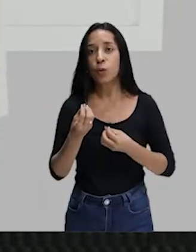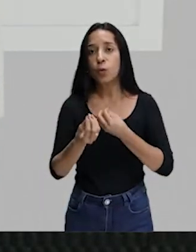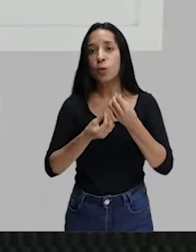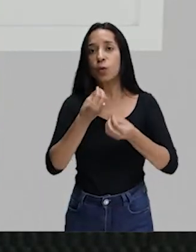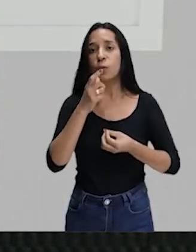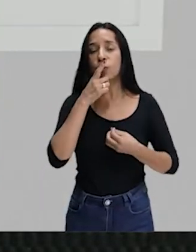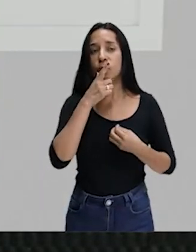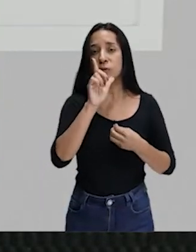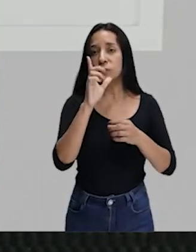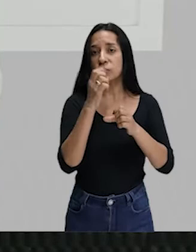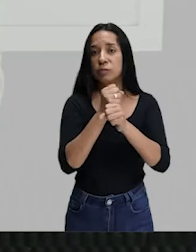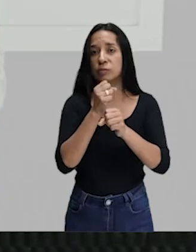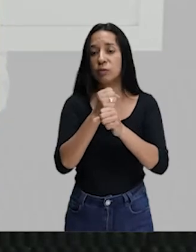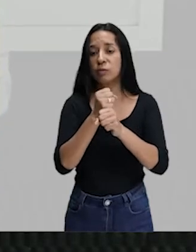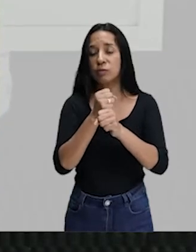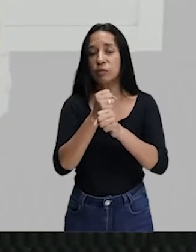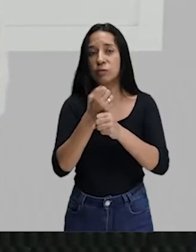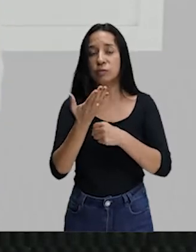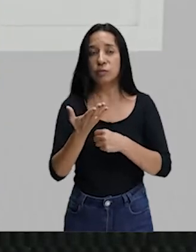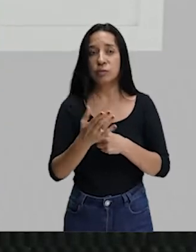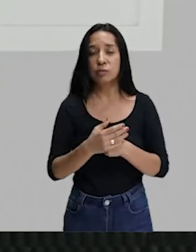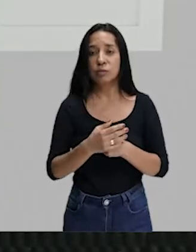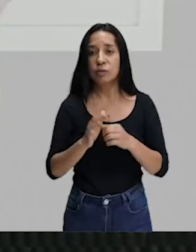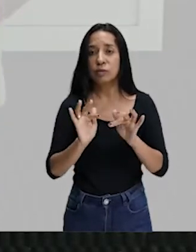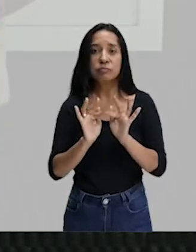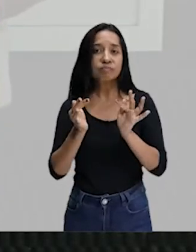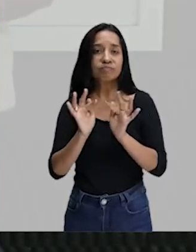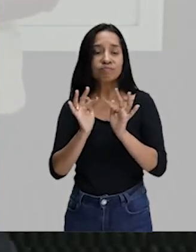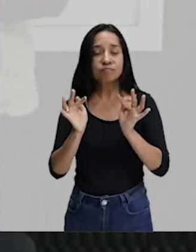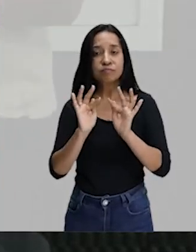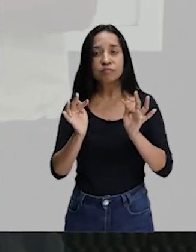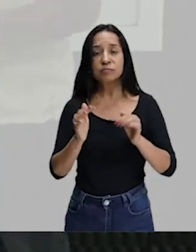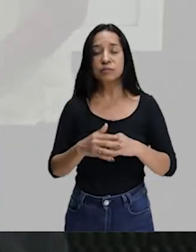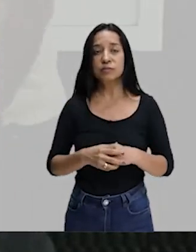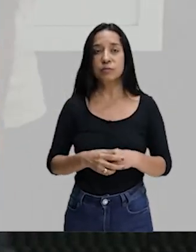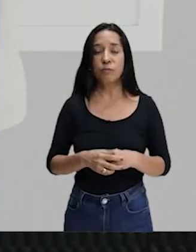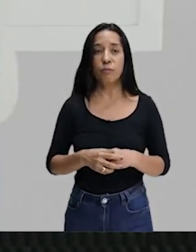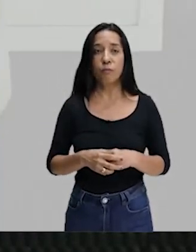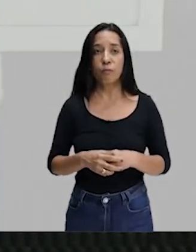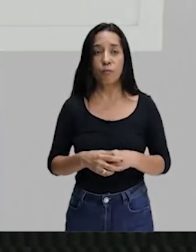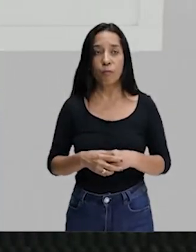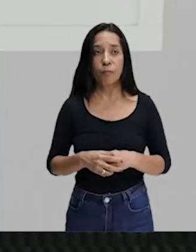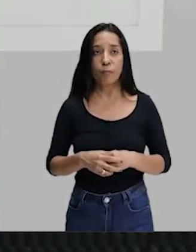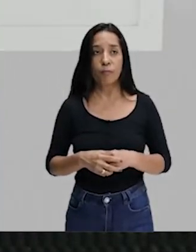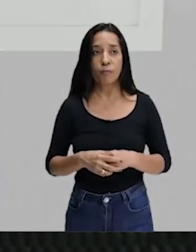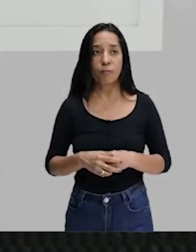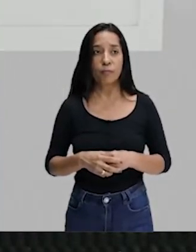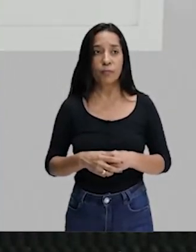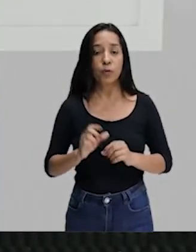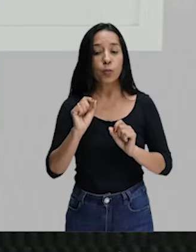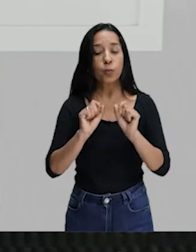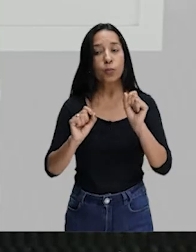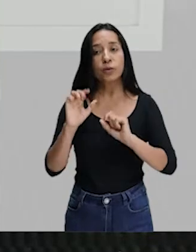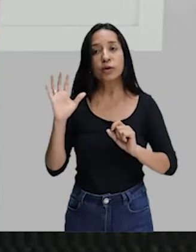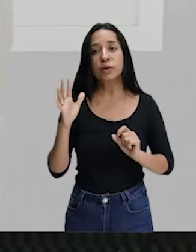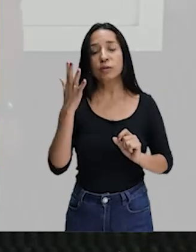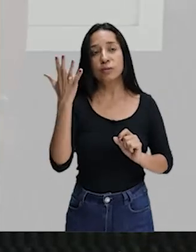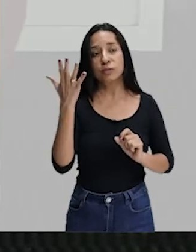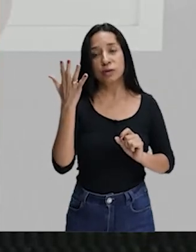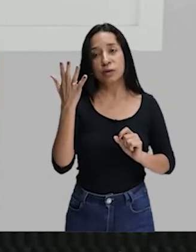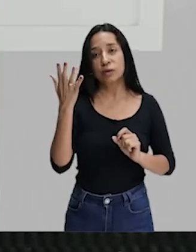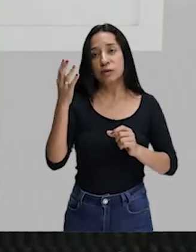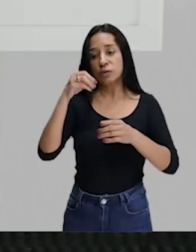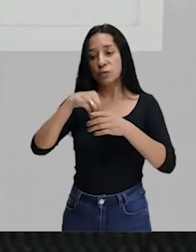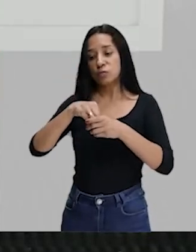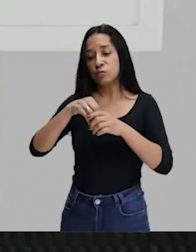nós conseguimos calcular isso aqui? Isso é muito simples, certo? É bem simples. O que está acontecendo internamente é o que nós